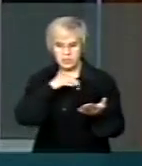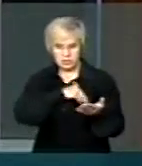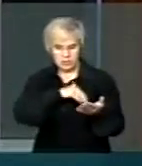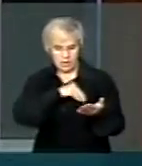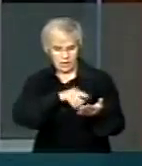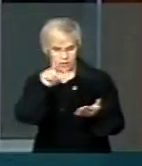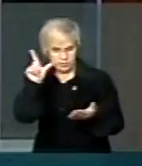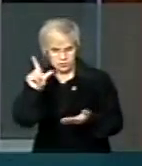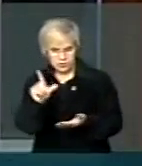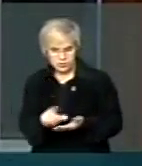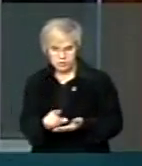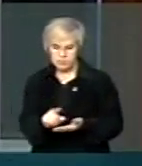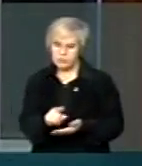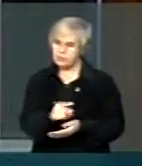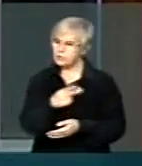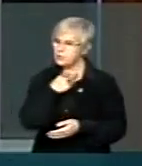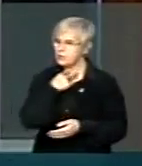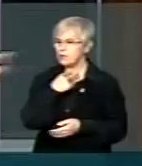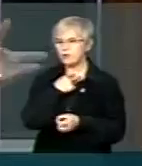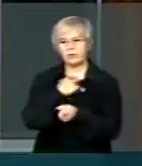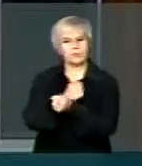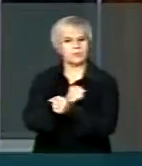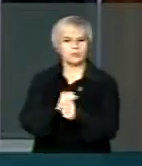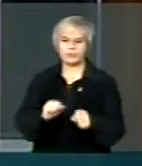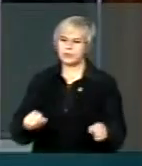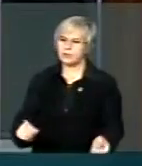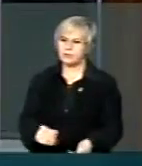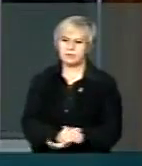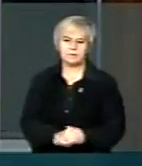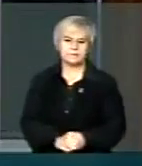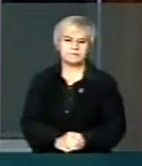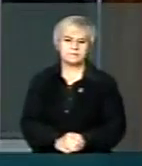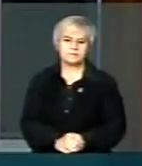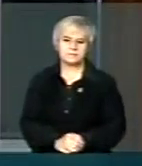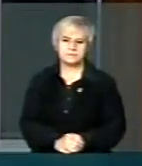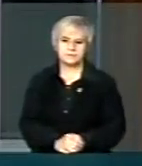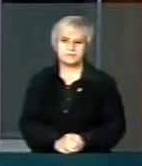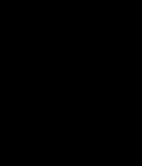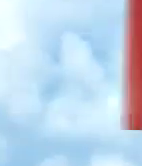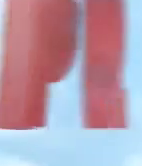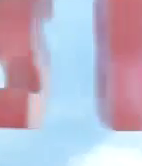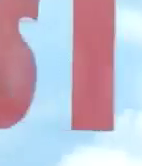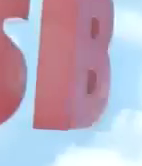do salário dos trabalhadores que nós vamos construir algo grandioso para o nosso país. É isso, senhor presidente.